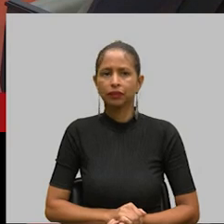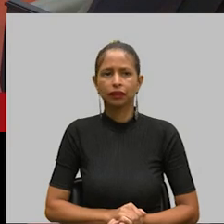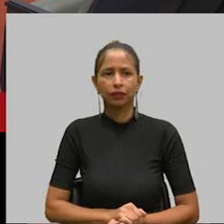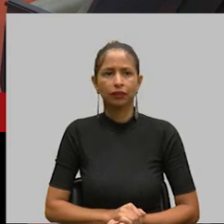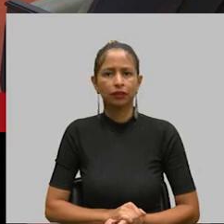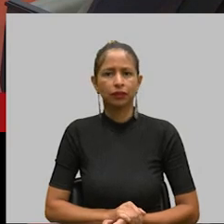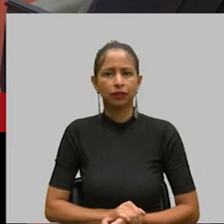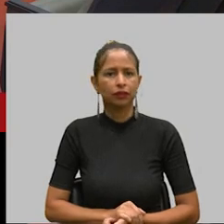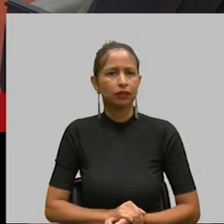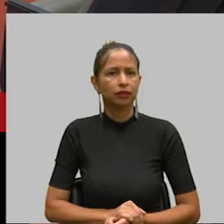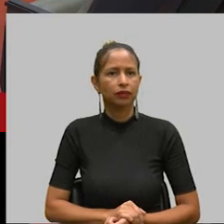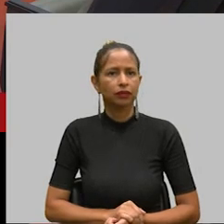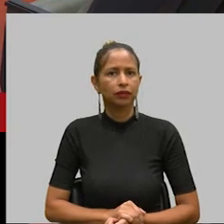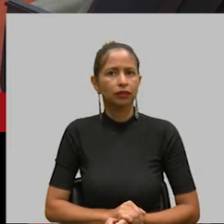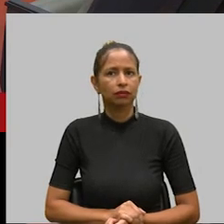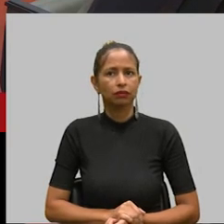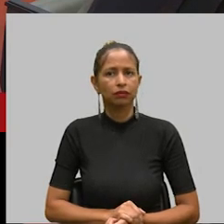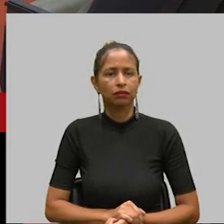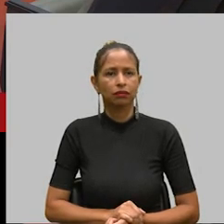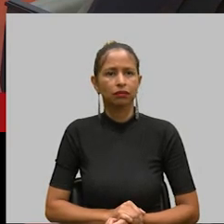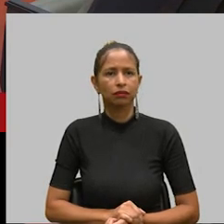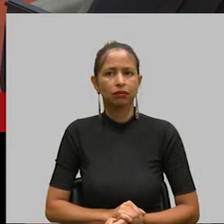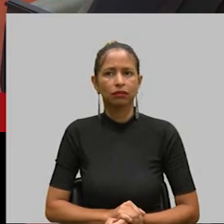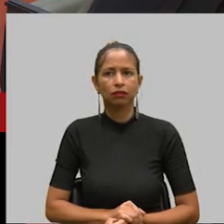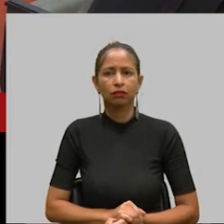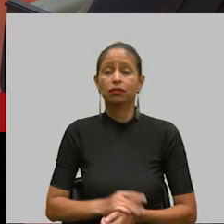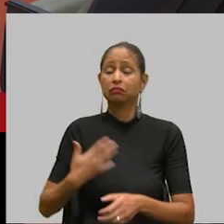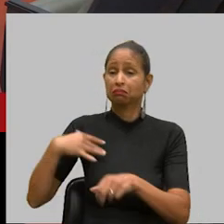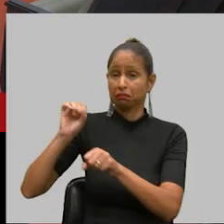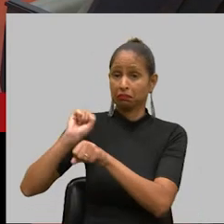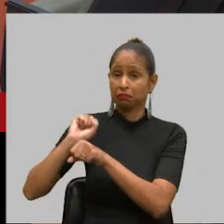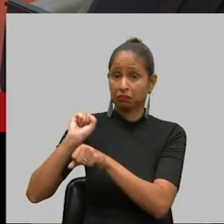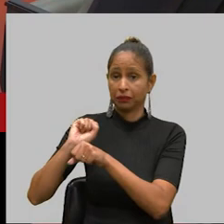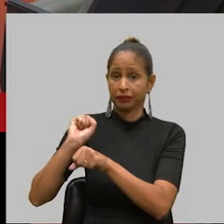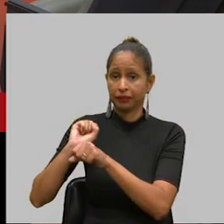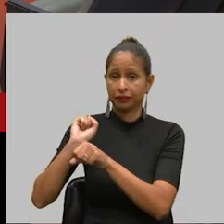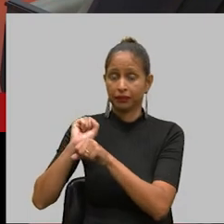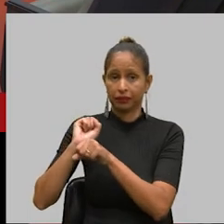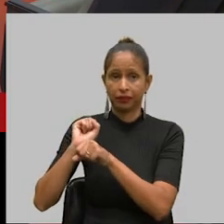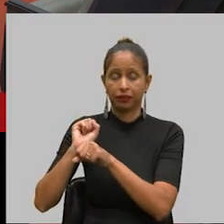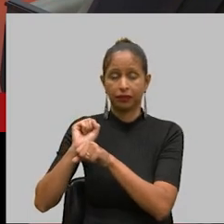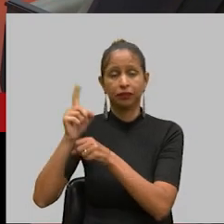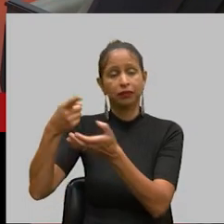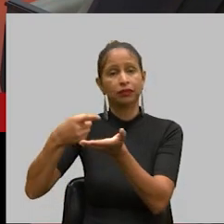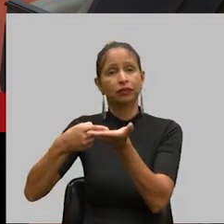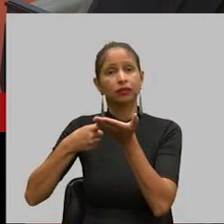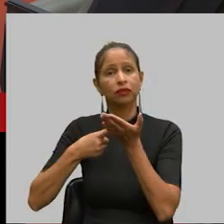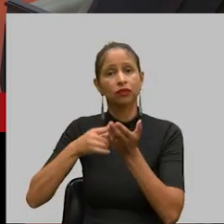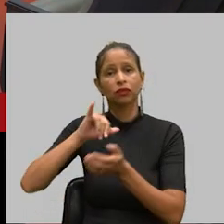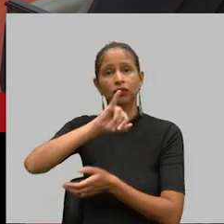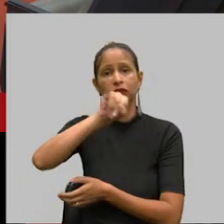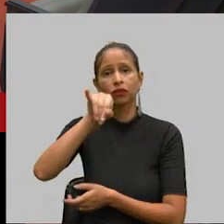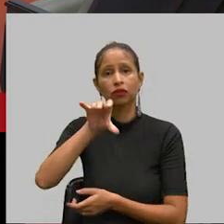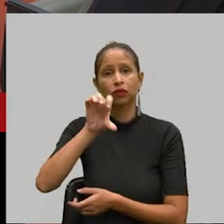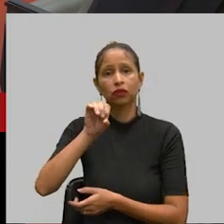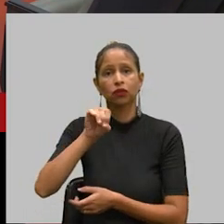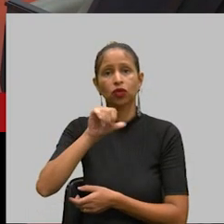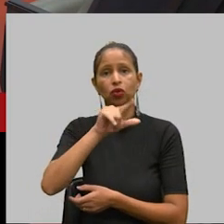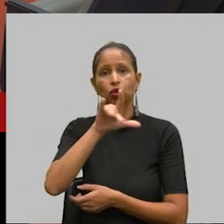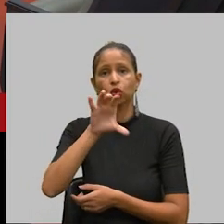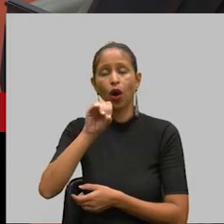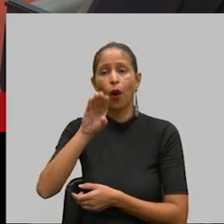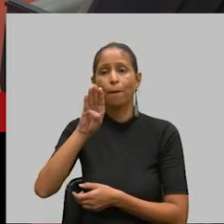dia sim vamos sim enquanto aguardamos o Walter vamos convidar agora então Senor João Batista benhame